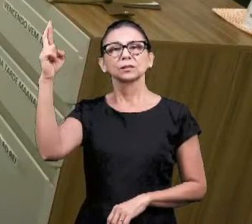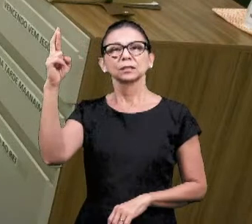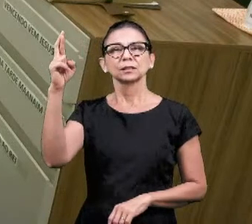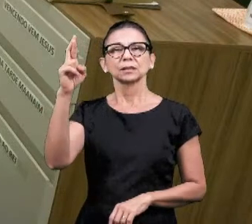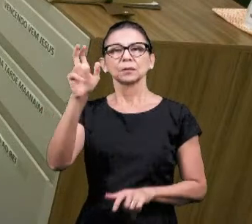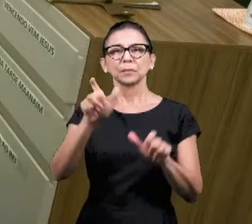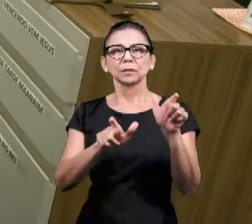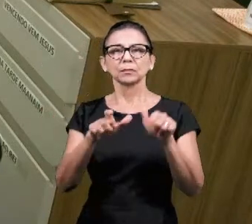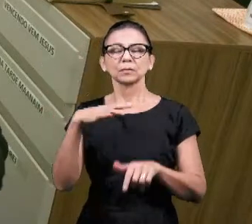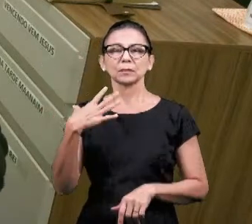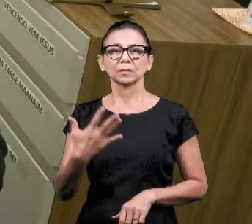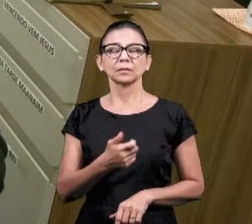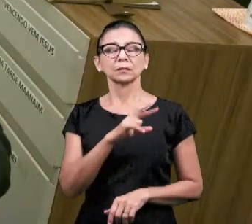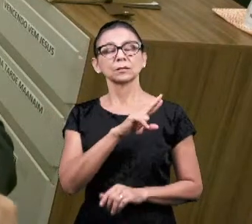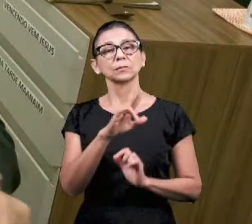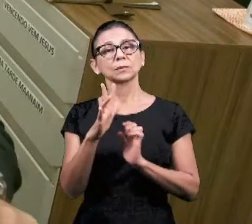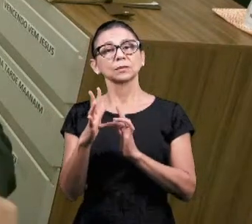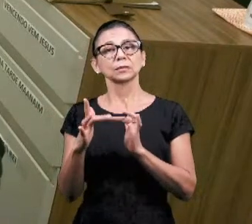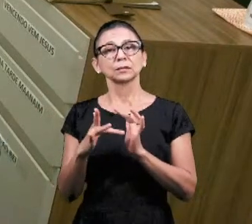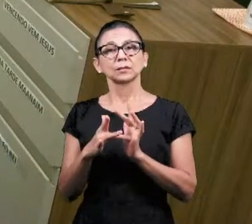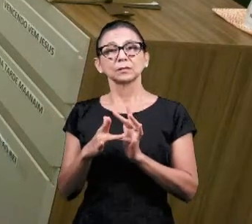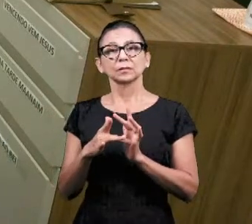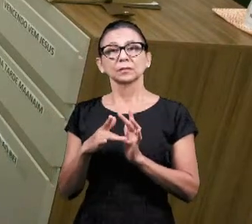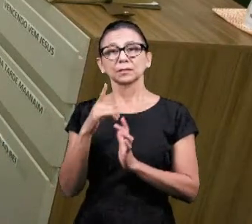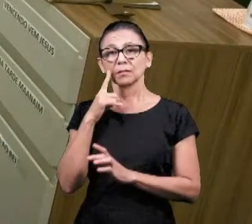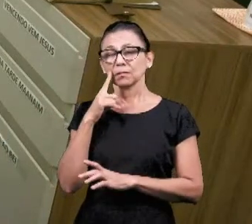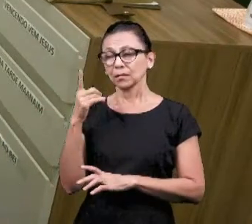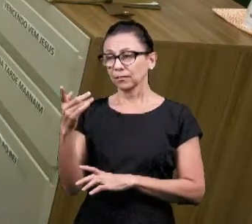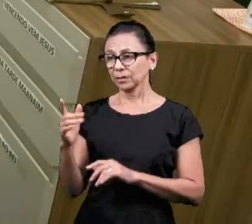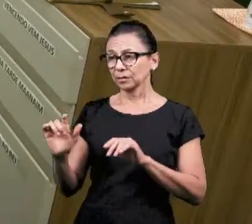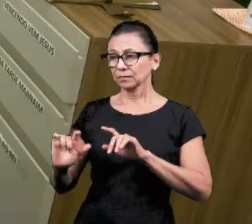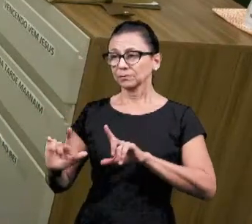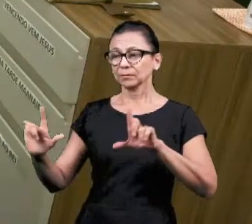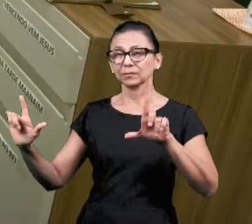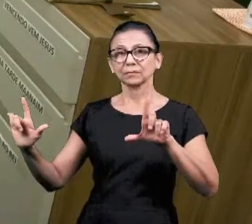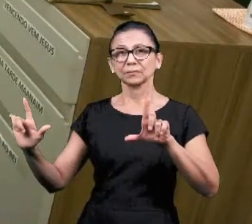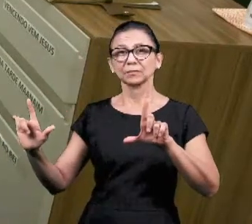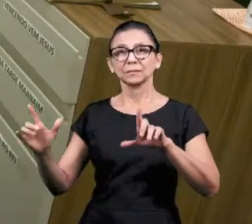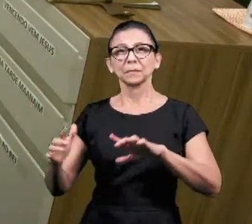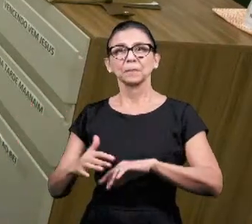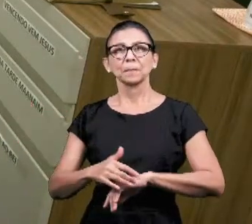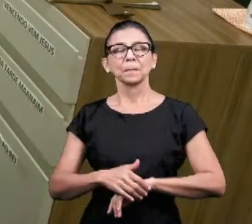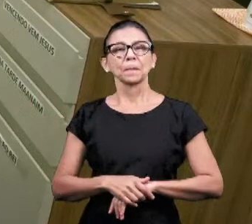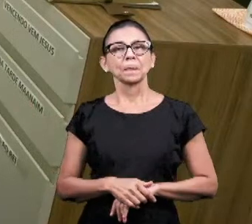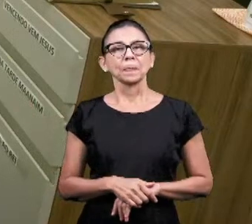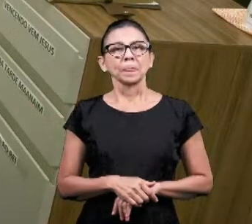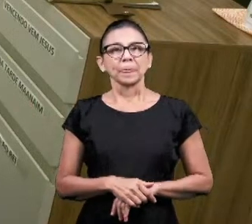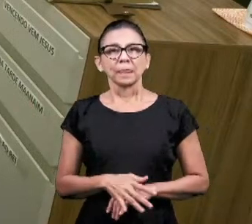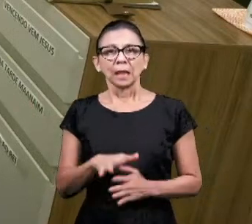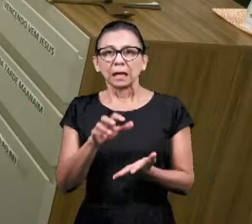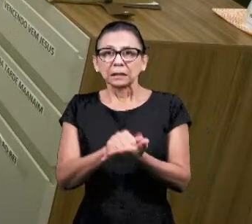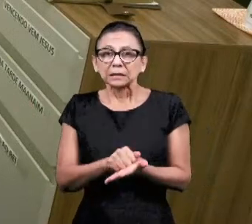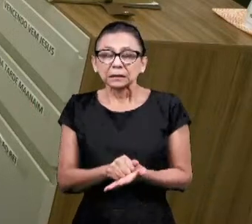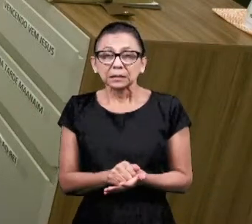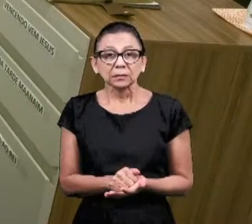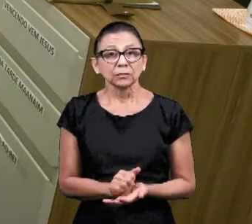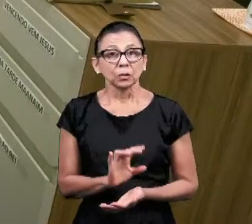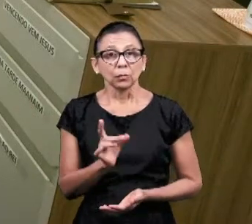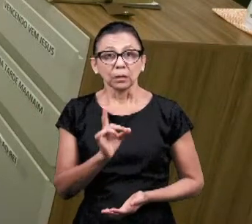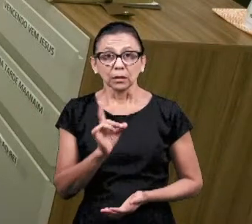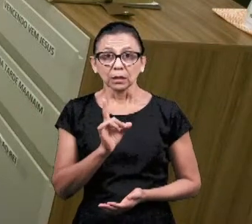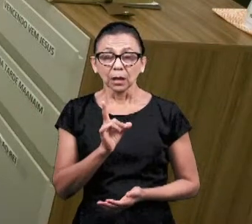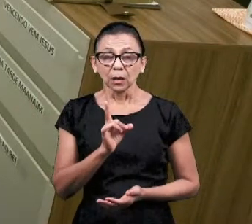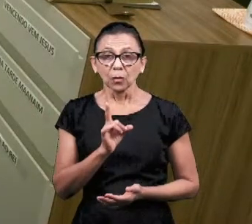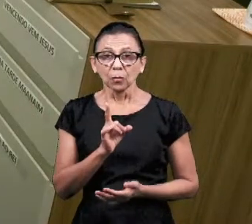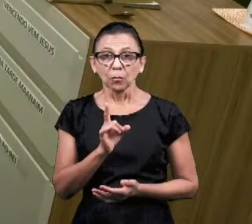em nome de Jesus. Está aparecendo aí para você, né? Você que está nos acompanhando no YouTube, se você ainda não se inscreveu nos canais oficiais da